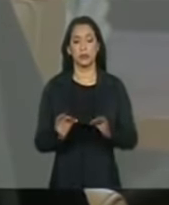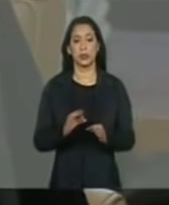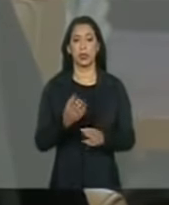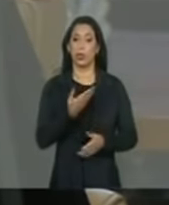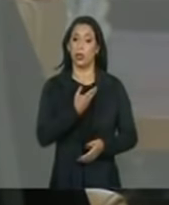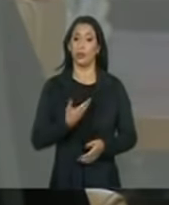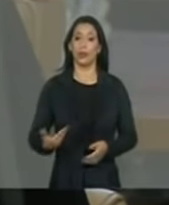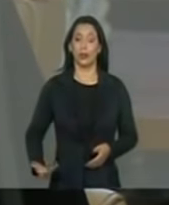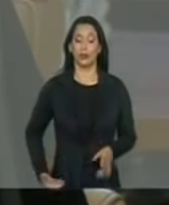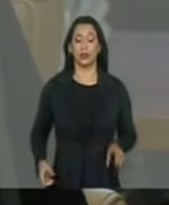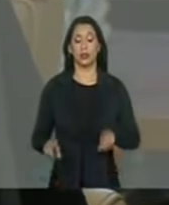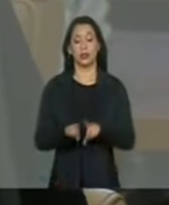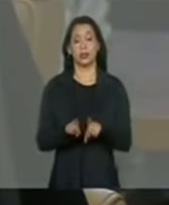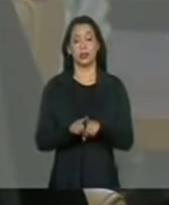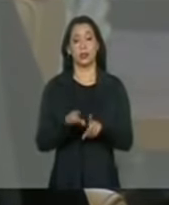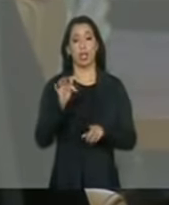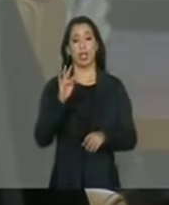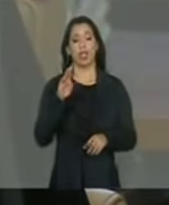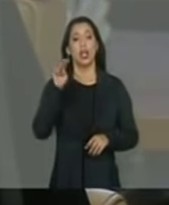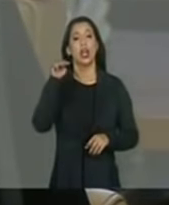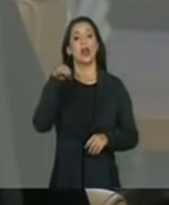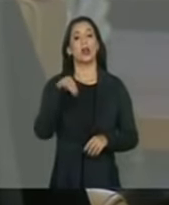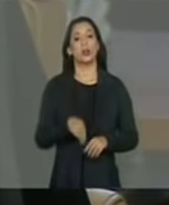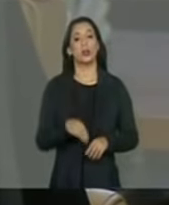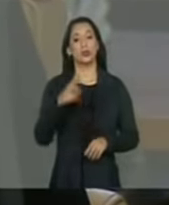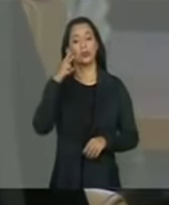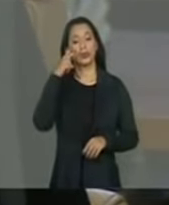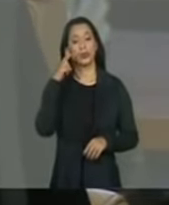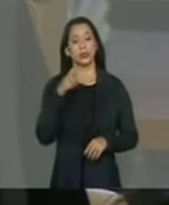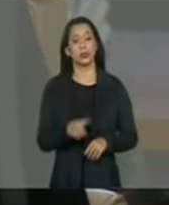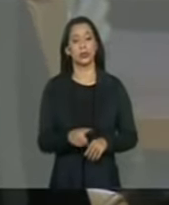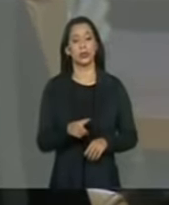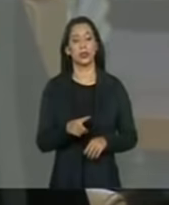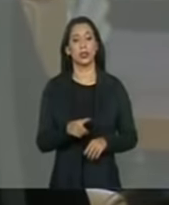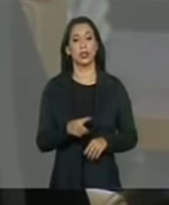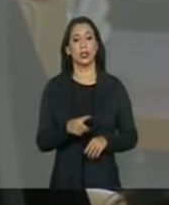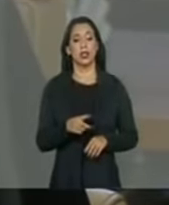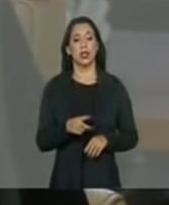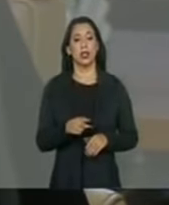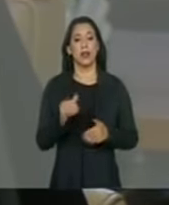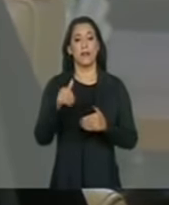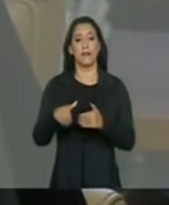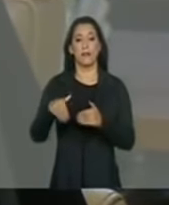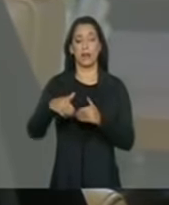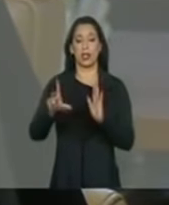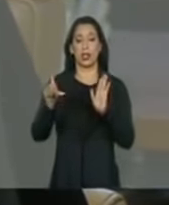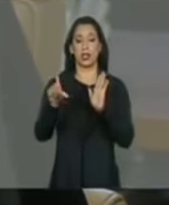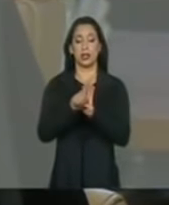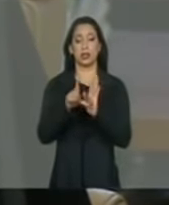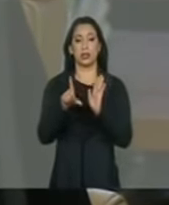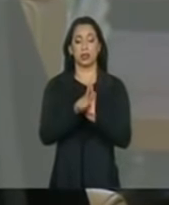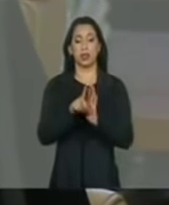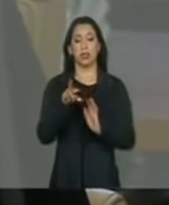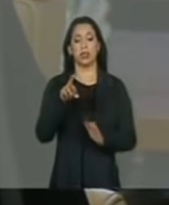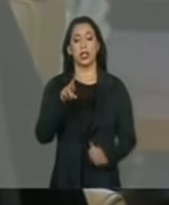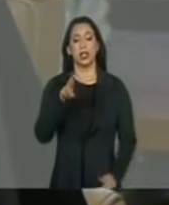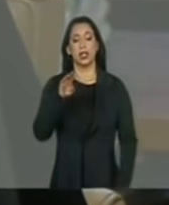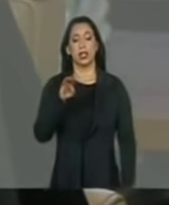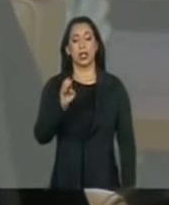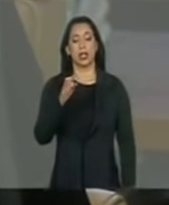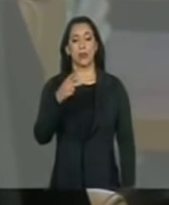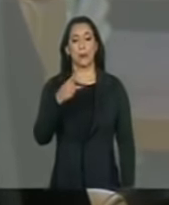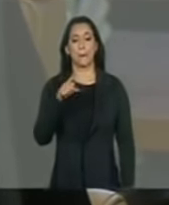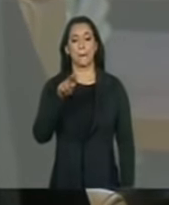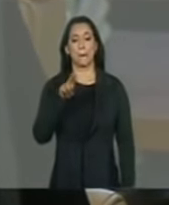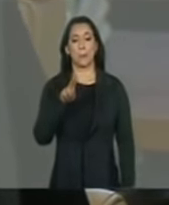comum consistente na obtenção à margem das leis da república de inadmissíveis